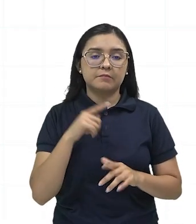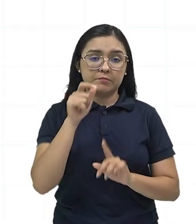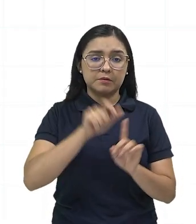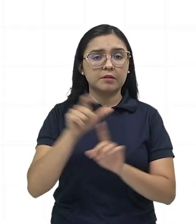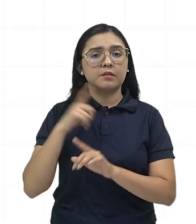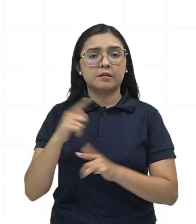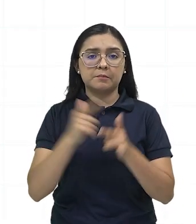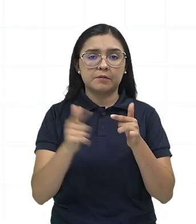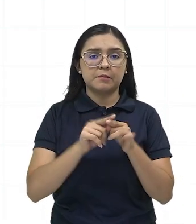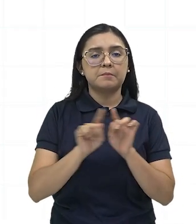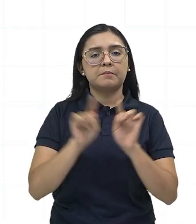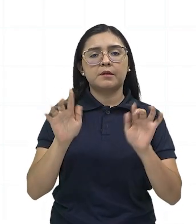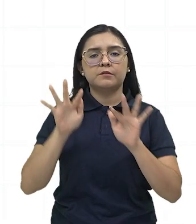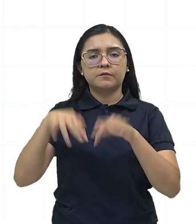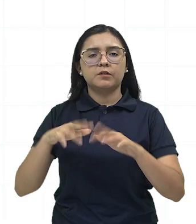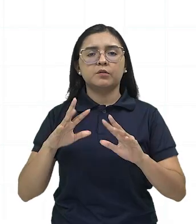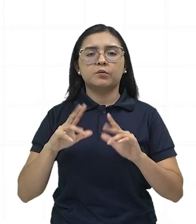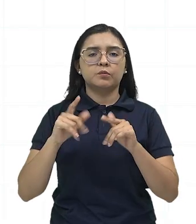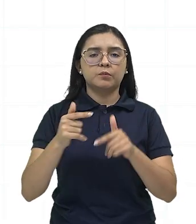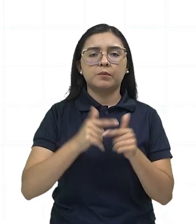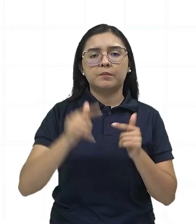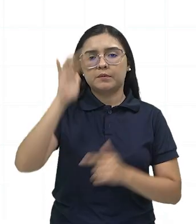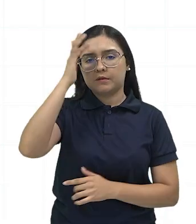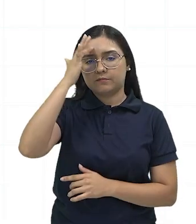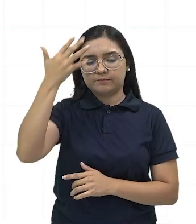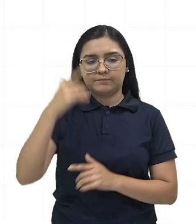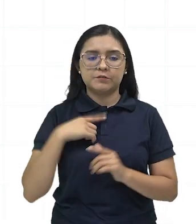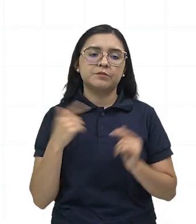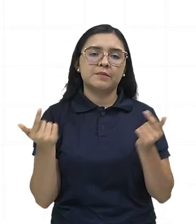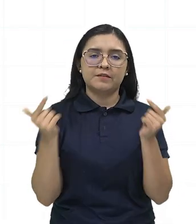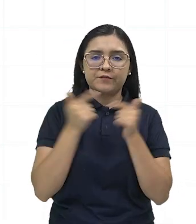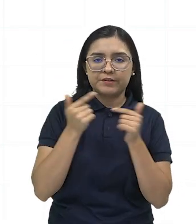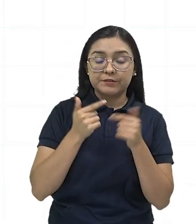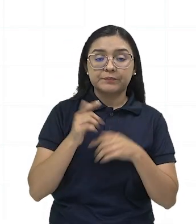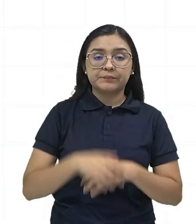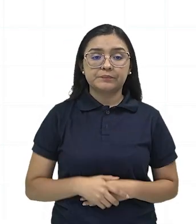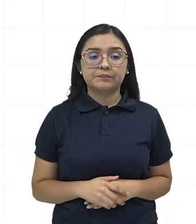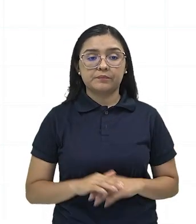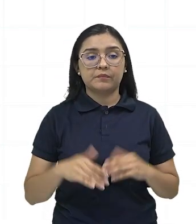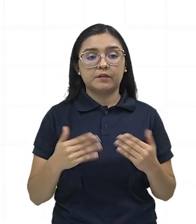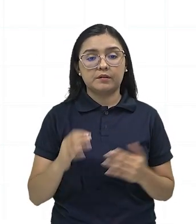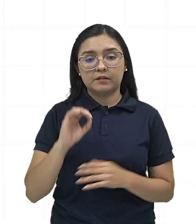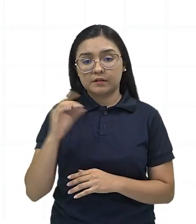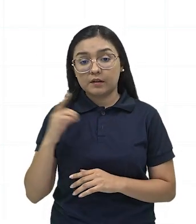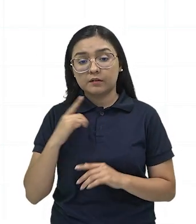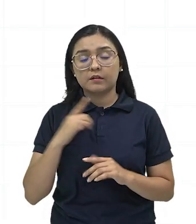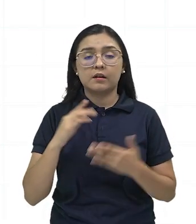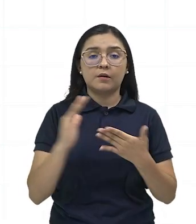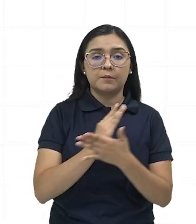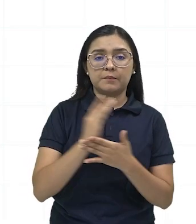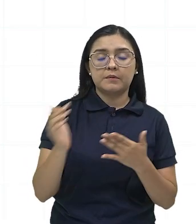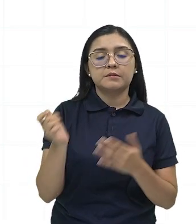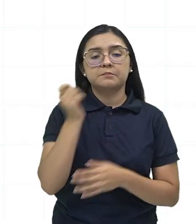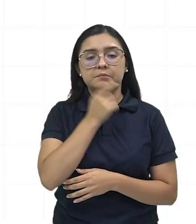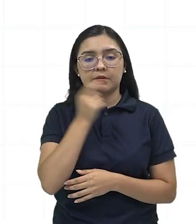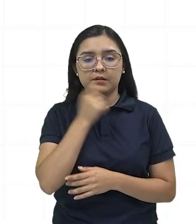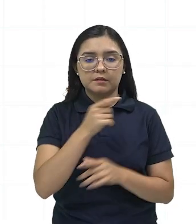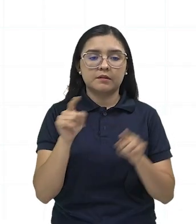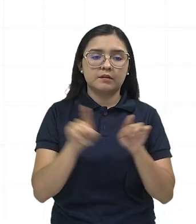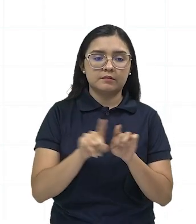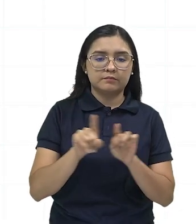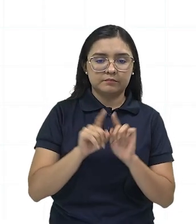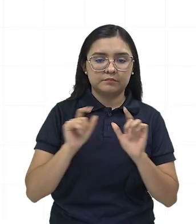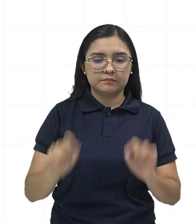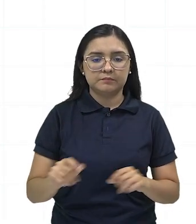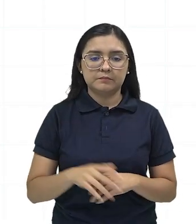problemas, mas no fim tudo se resolve de uma maneira divertida. Claro que algumas piadas são frutos do seu